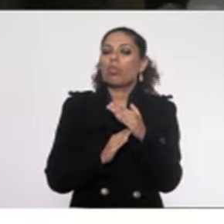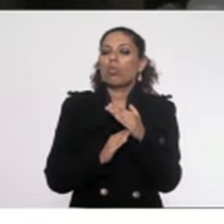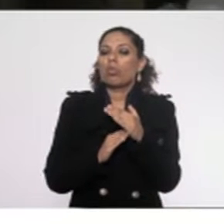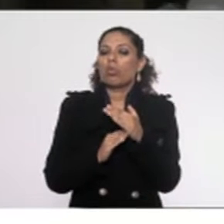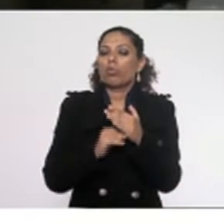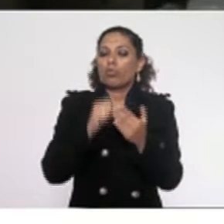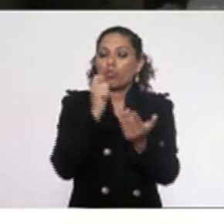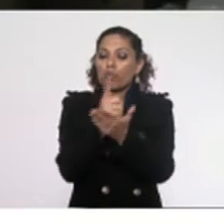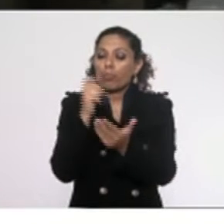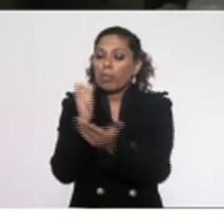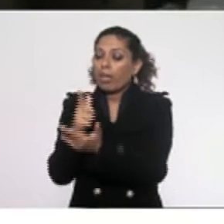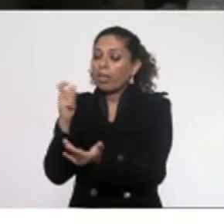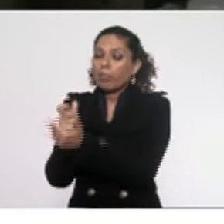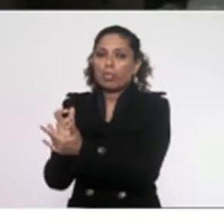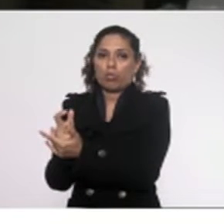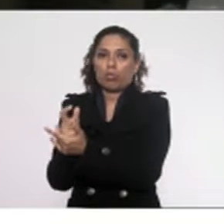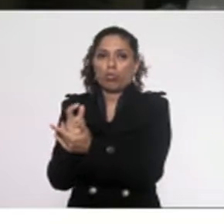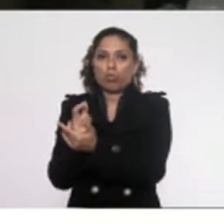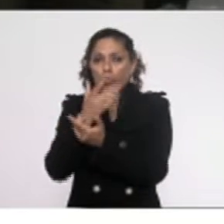os gastos de pessoal.